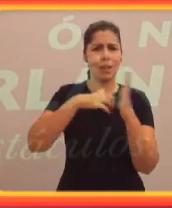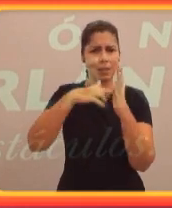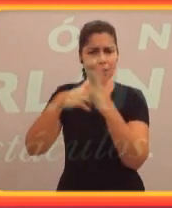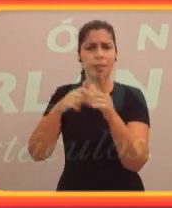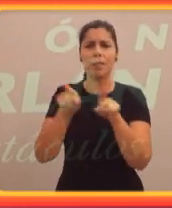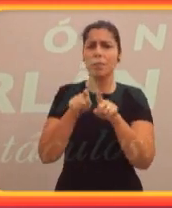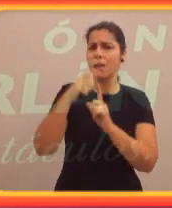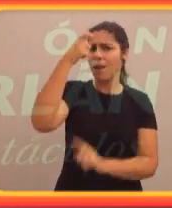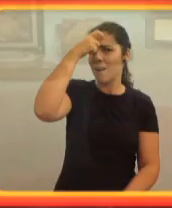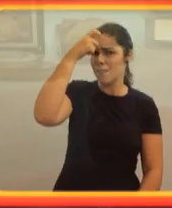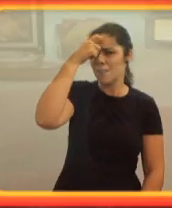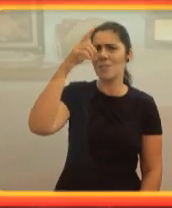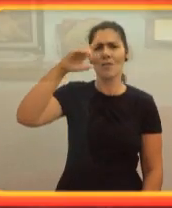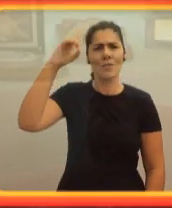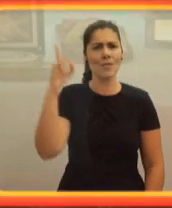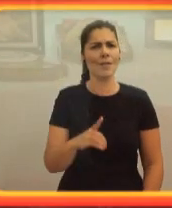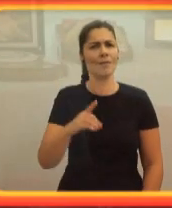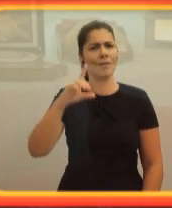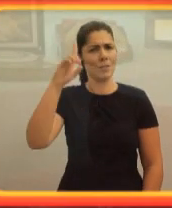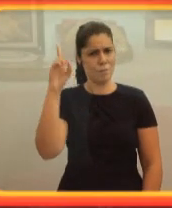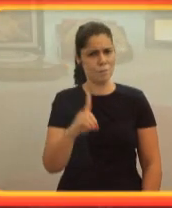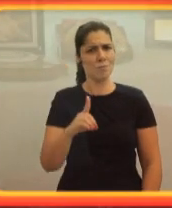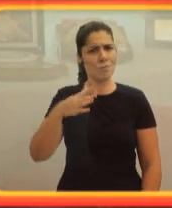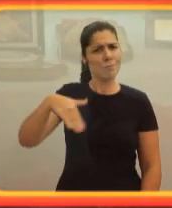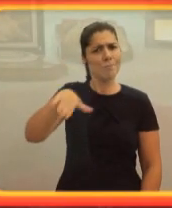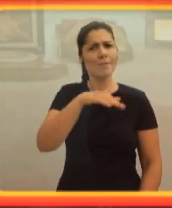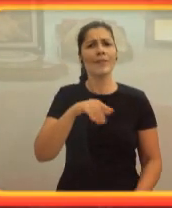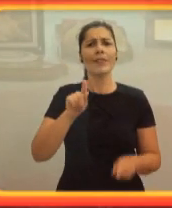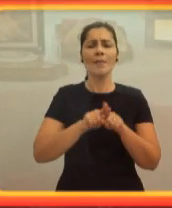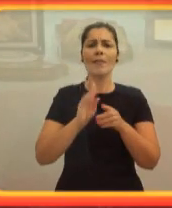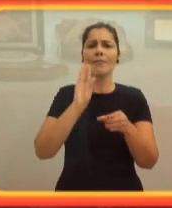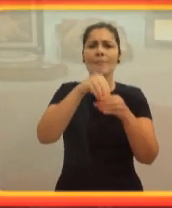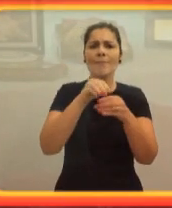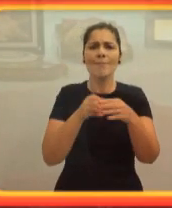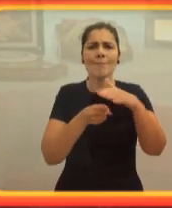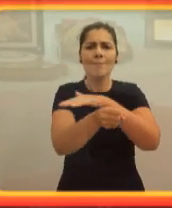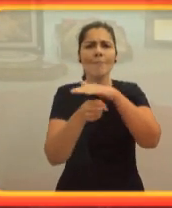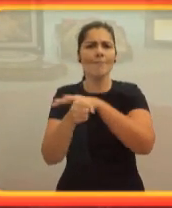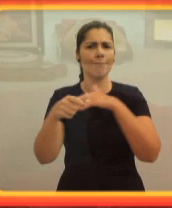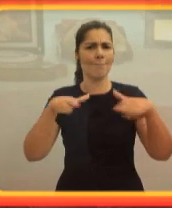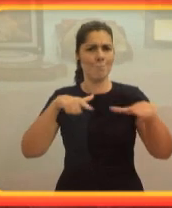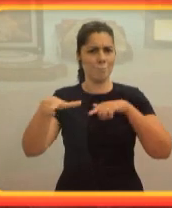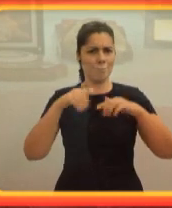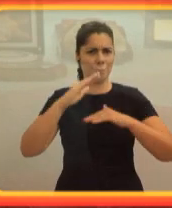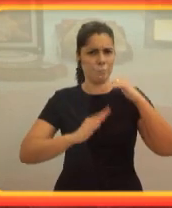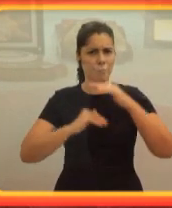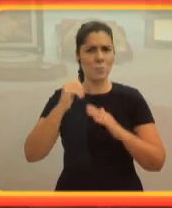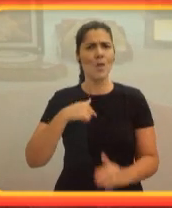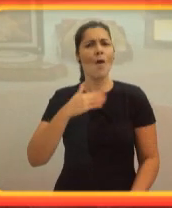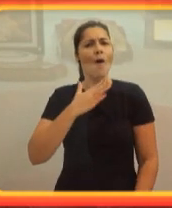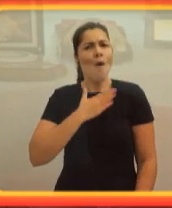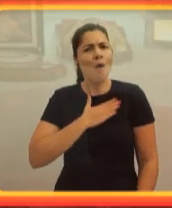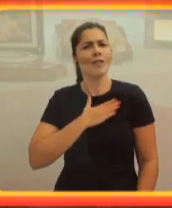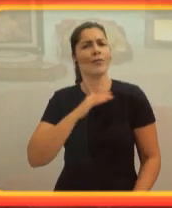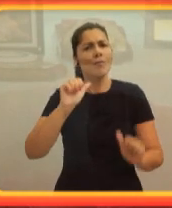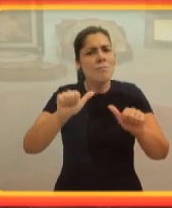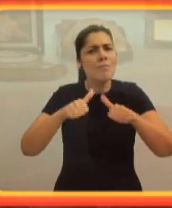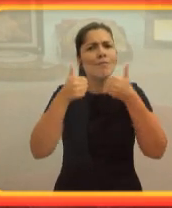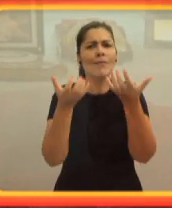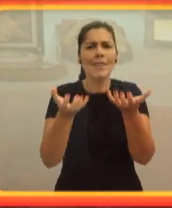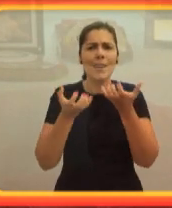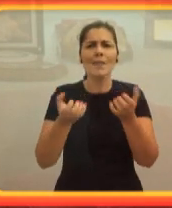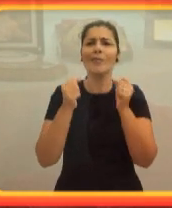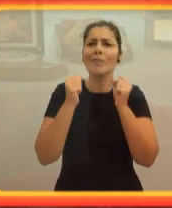sexta. Trabalhamos com prevenção de acidentes, conscientização, direitos dos deficientes, inserção profissional,